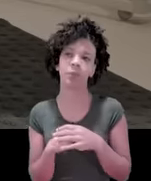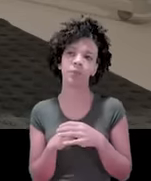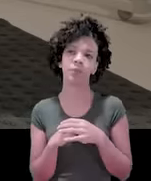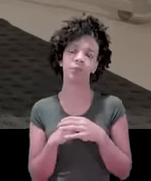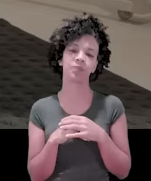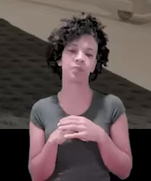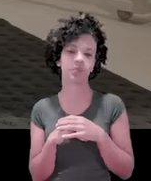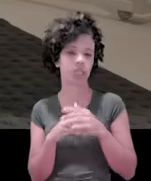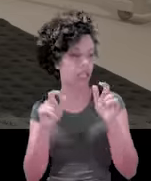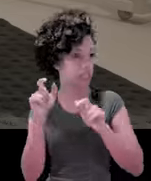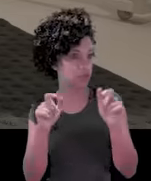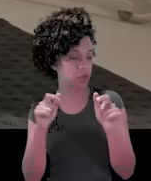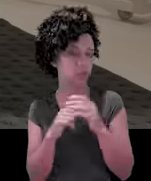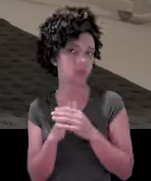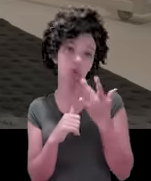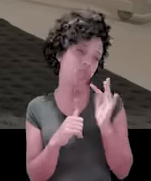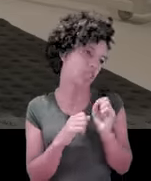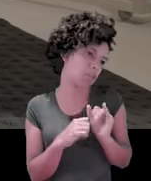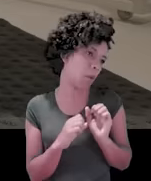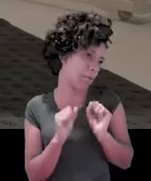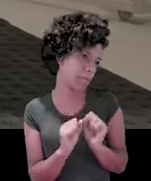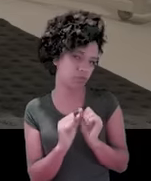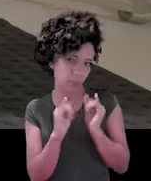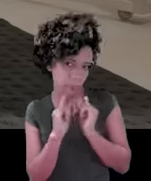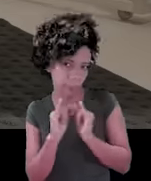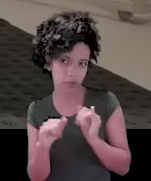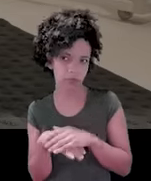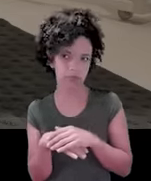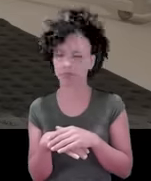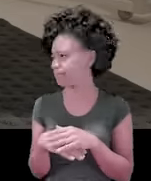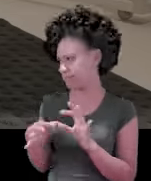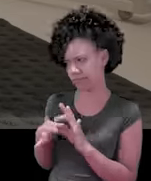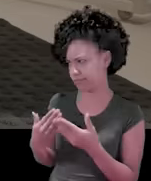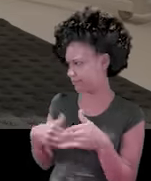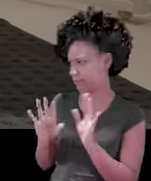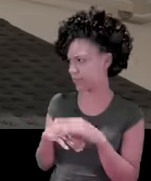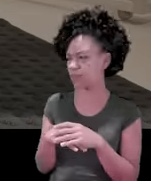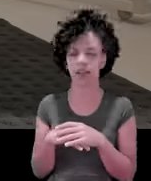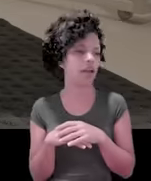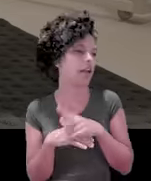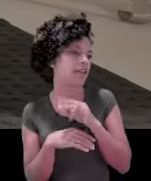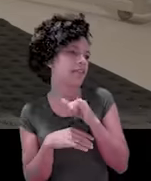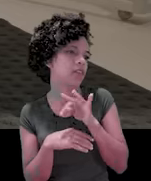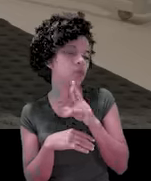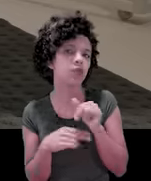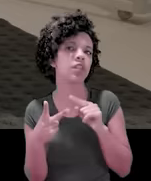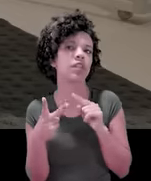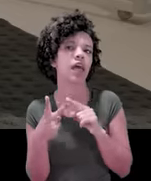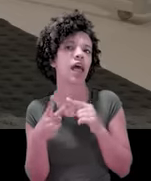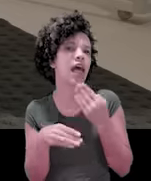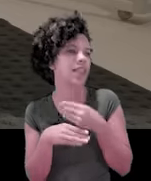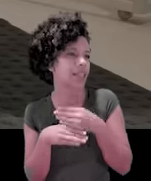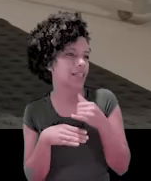o pessoal eu não sei se possa propaganda que mandar para o pai do menino fala é o pessoal da criatura que eu pego tá